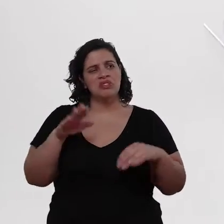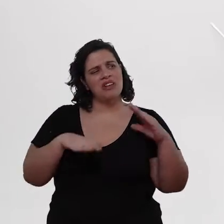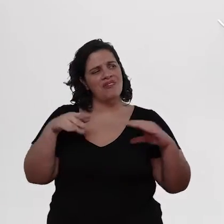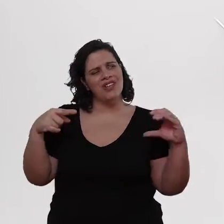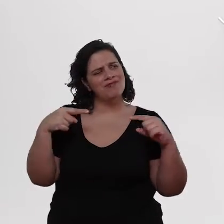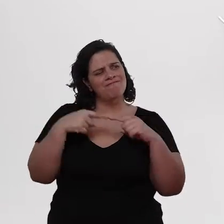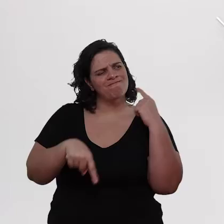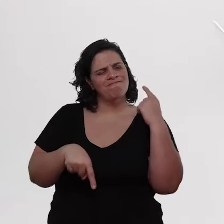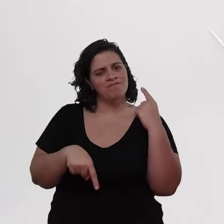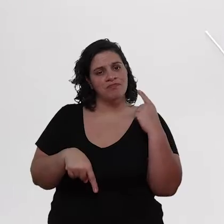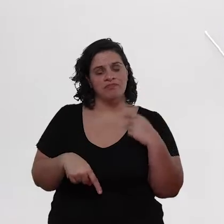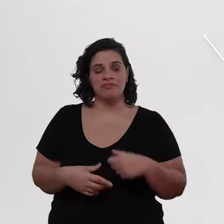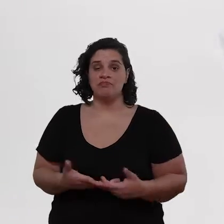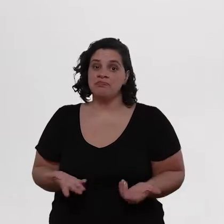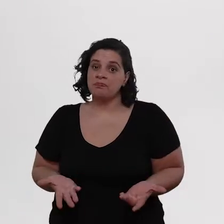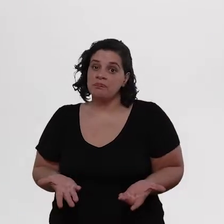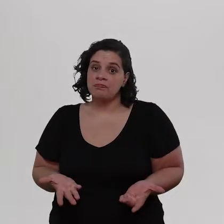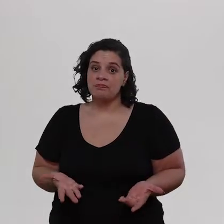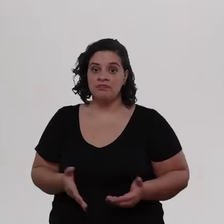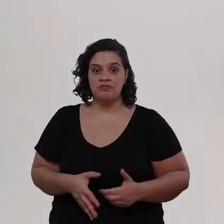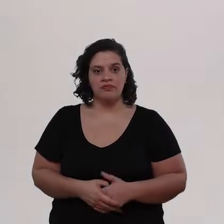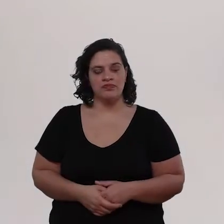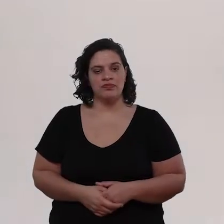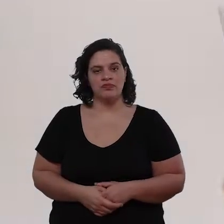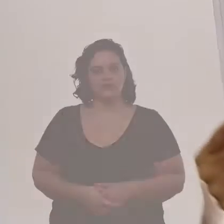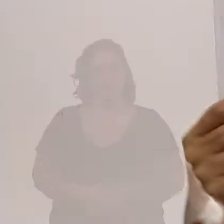dê encaixe? Bem.